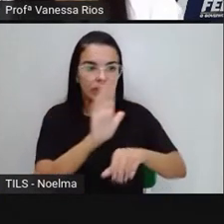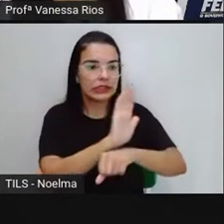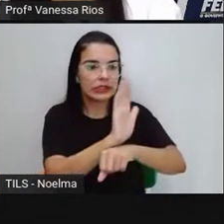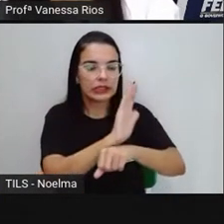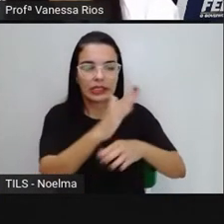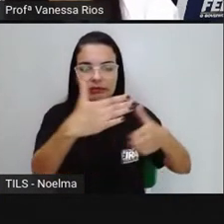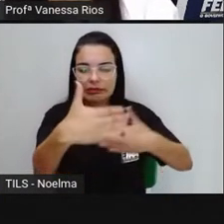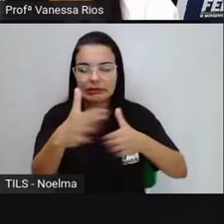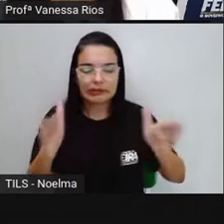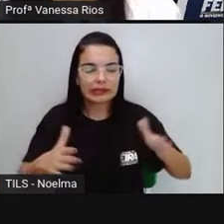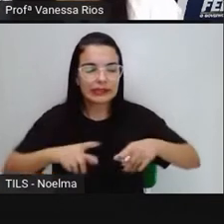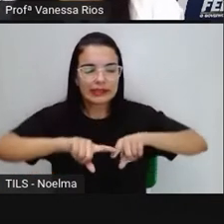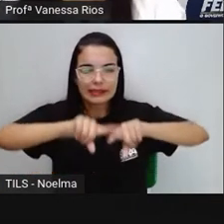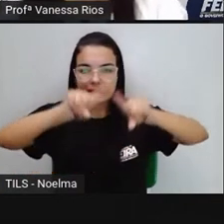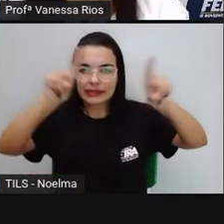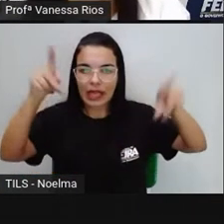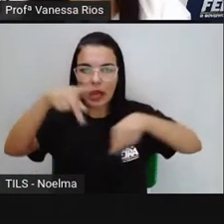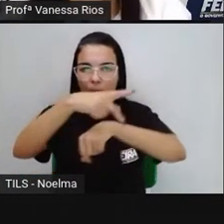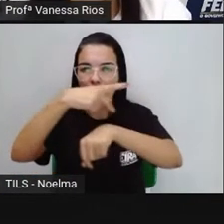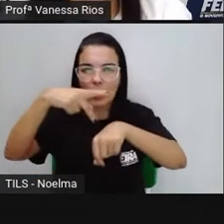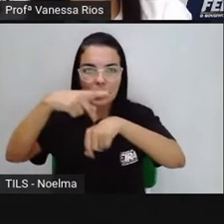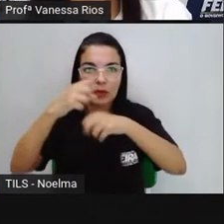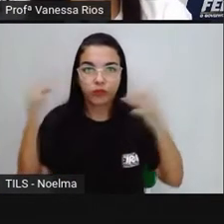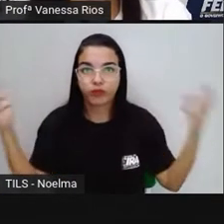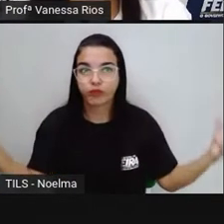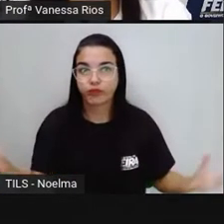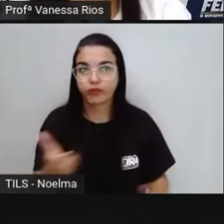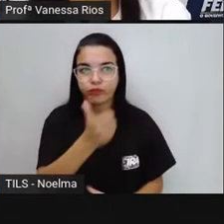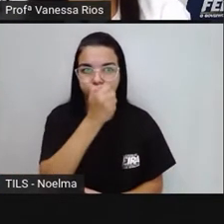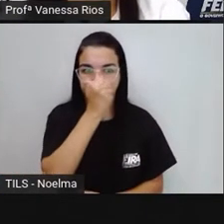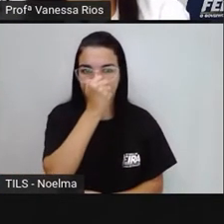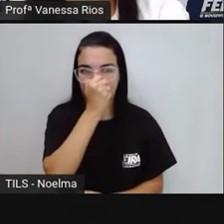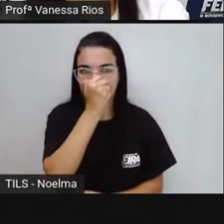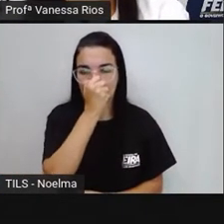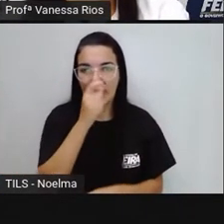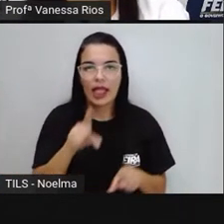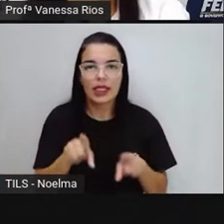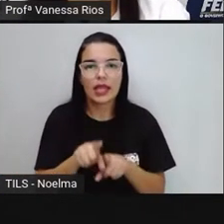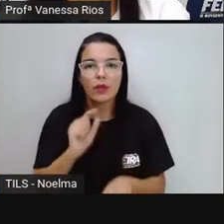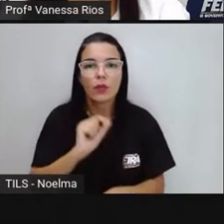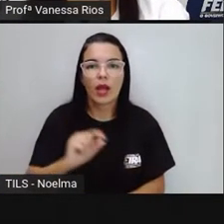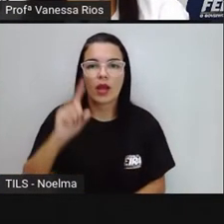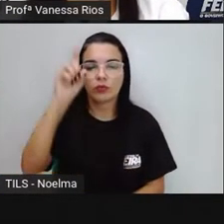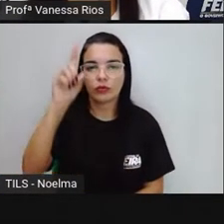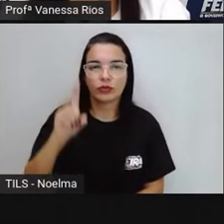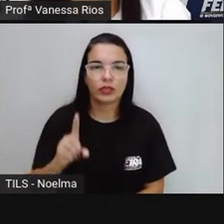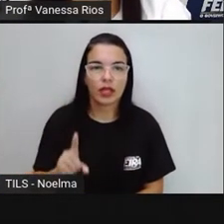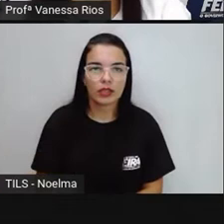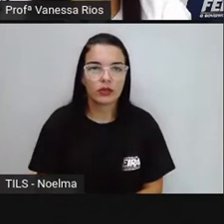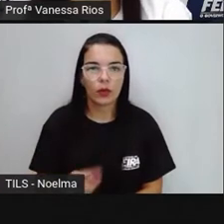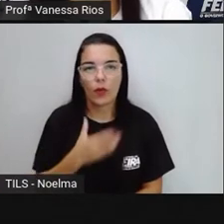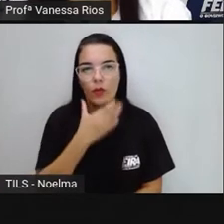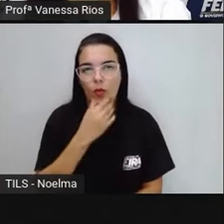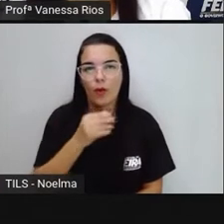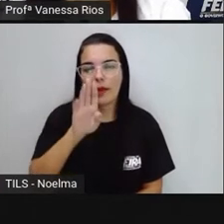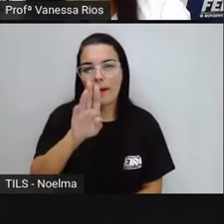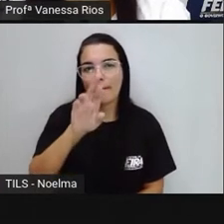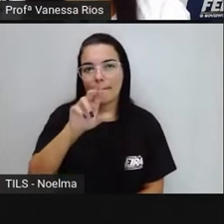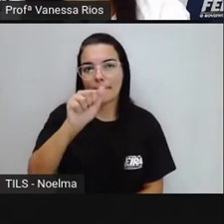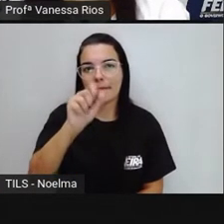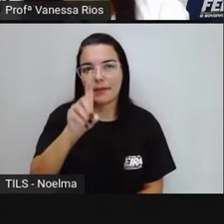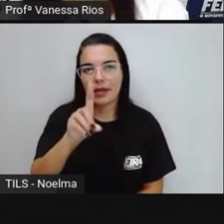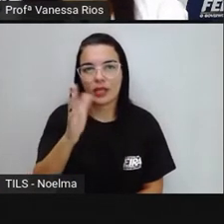lotou salas no país inteiro. Dirigido pelo mesmo diretor do primeiro filme, Brad Bird, a